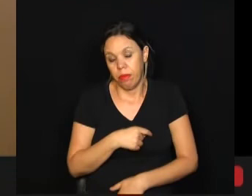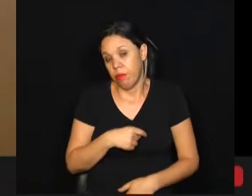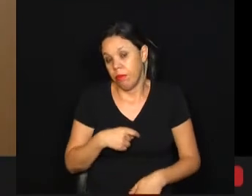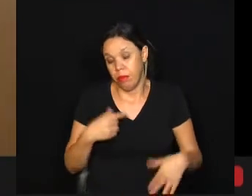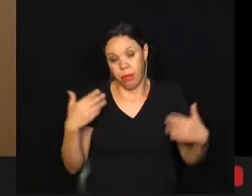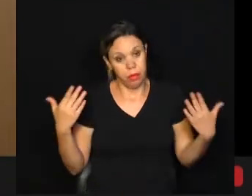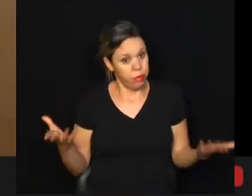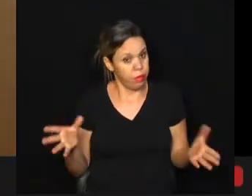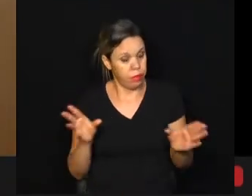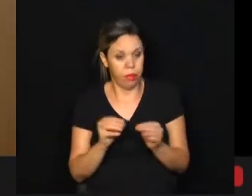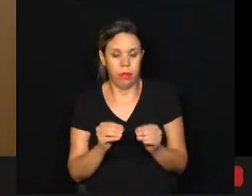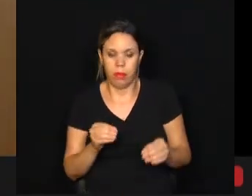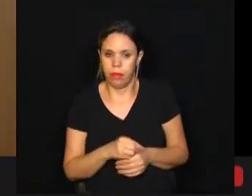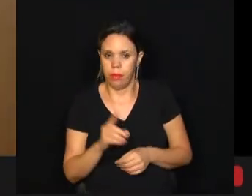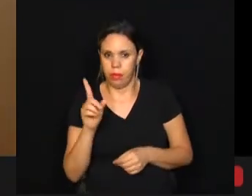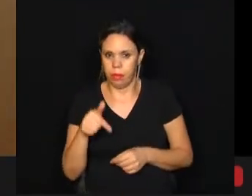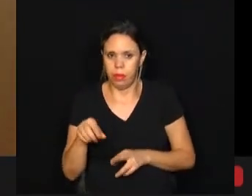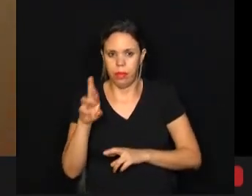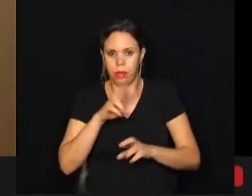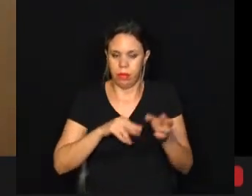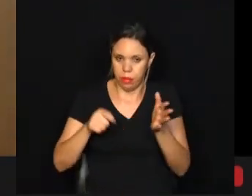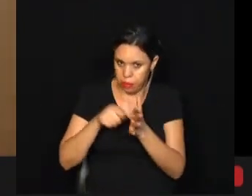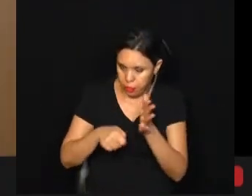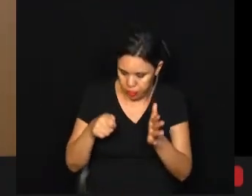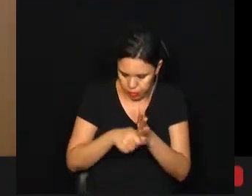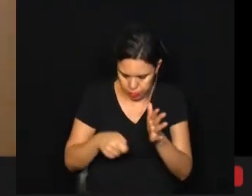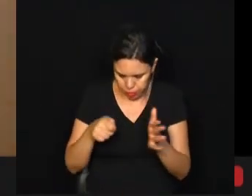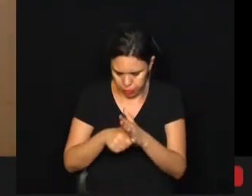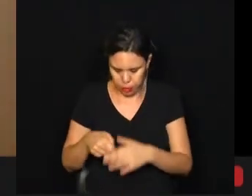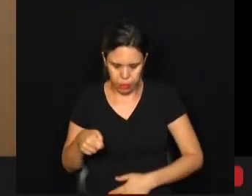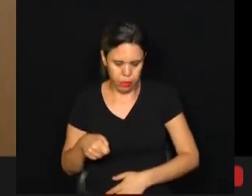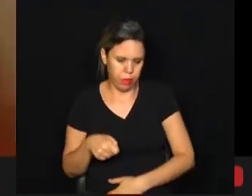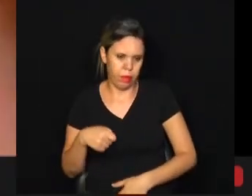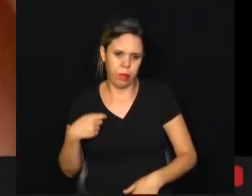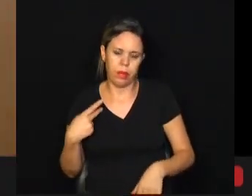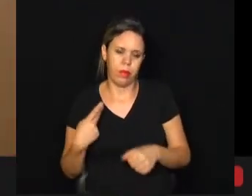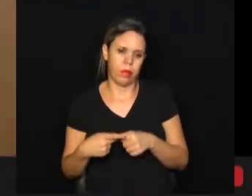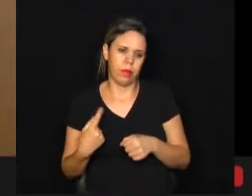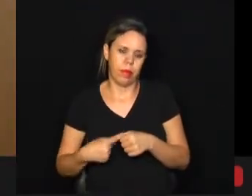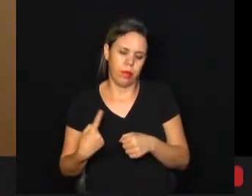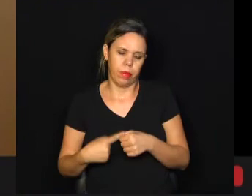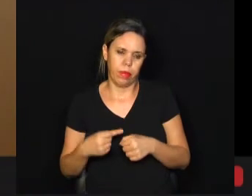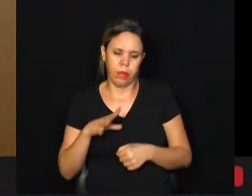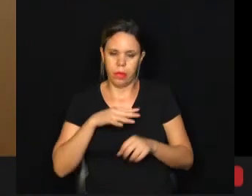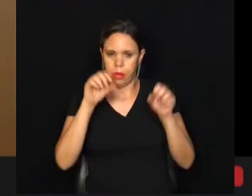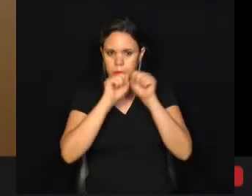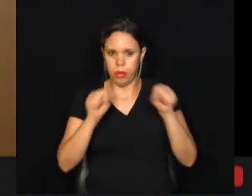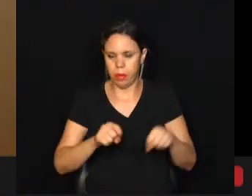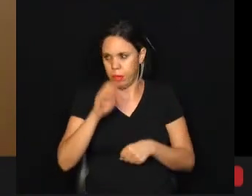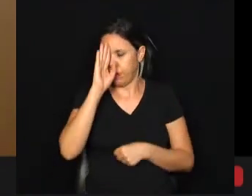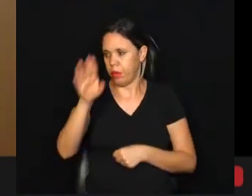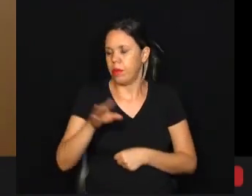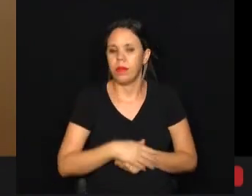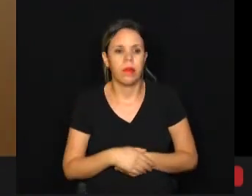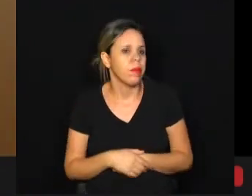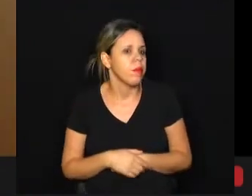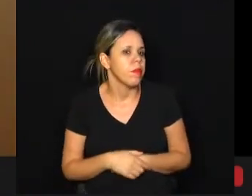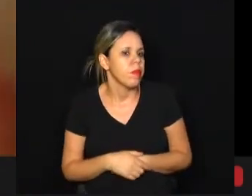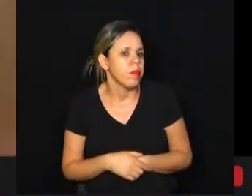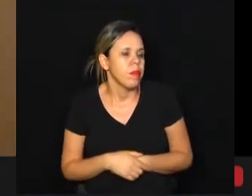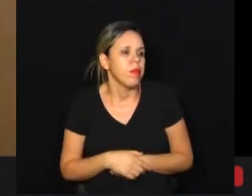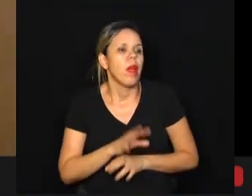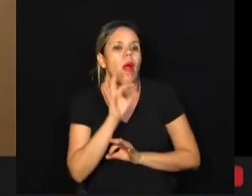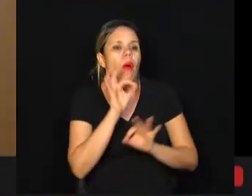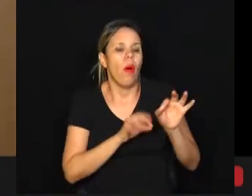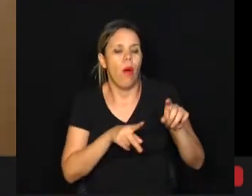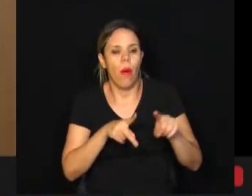enfim, isto tem que ser uma reivindicação do próprio município. O sistema é fundamental, né? A